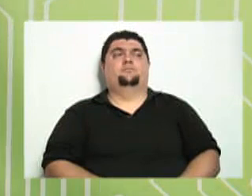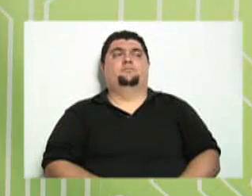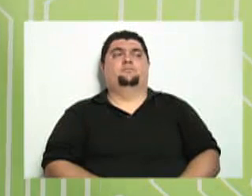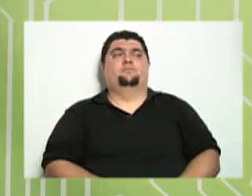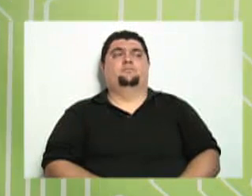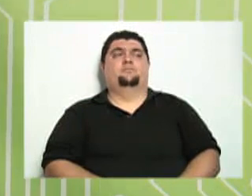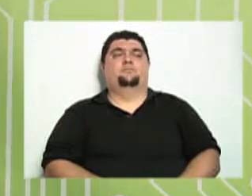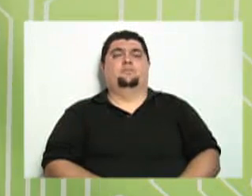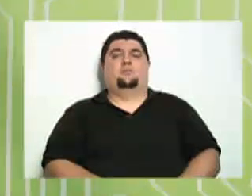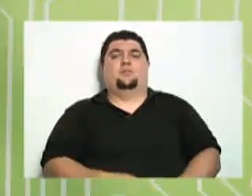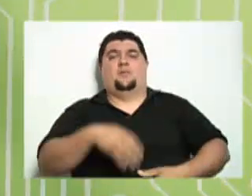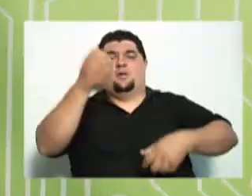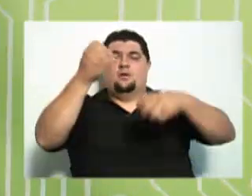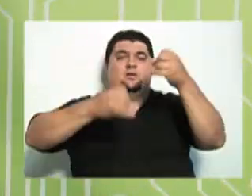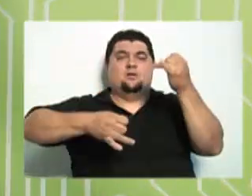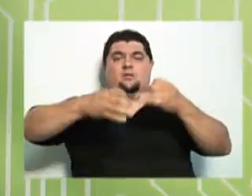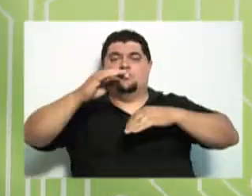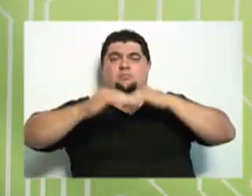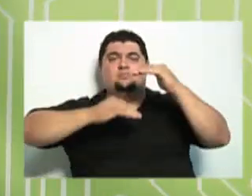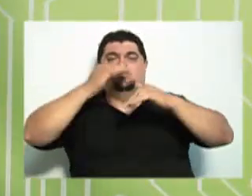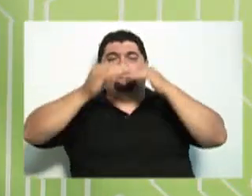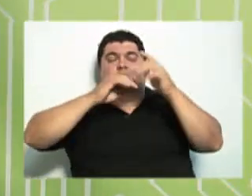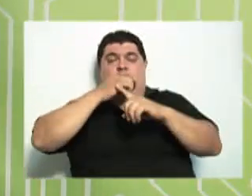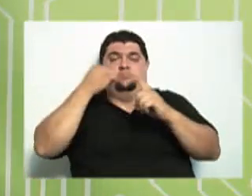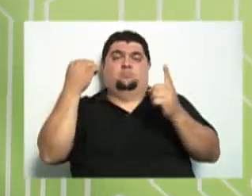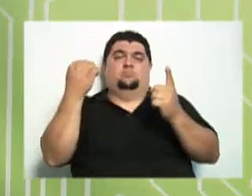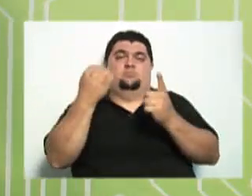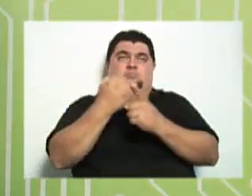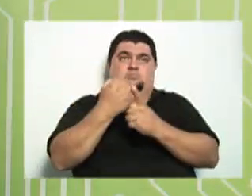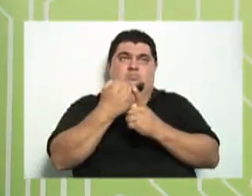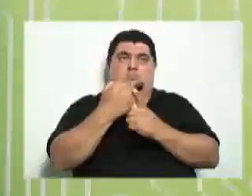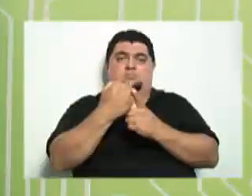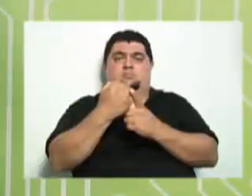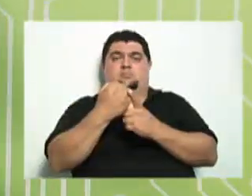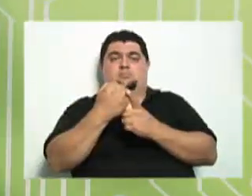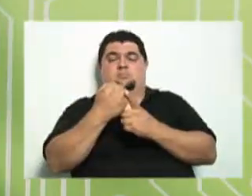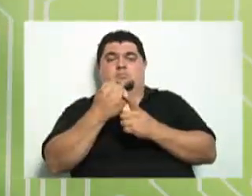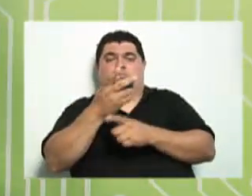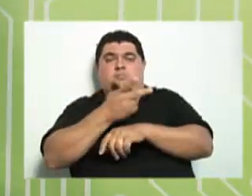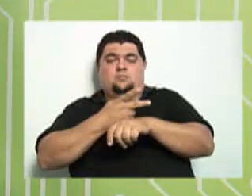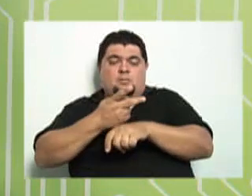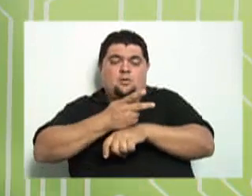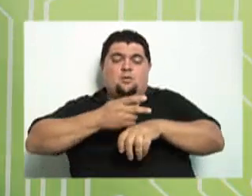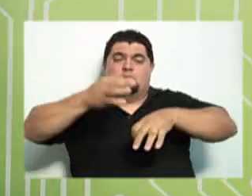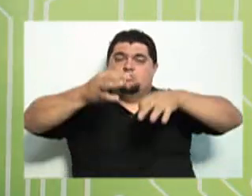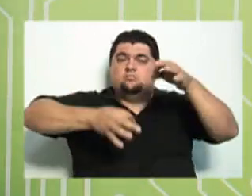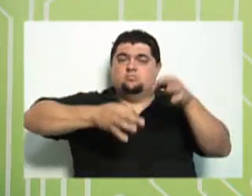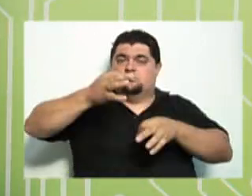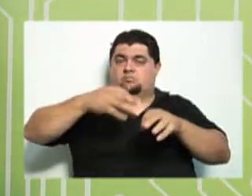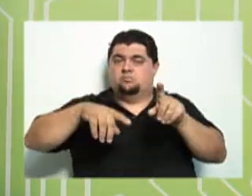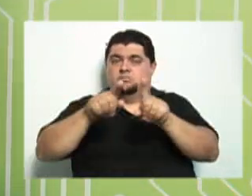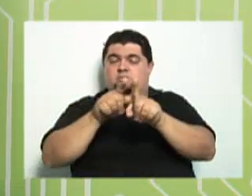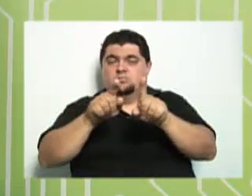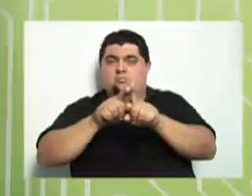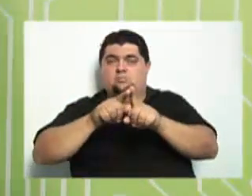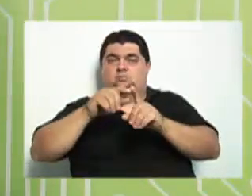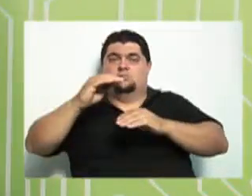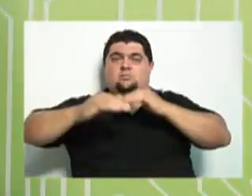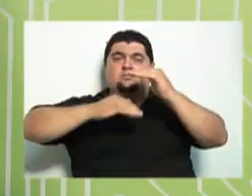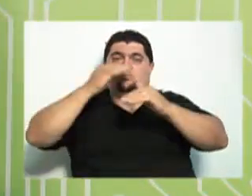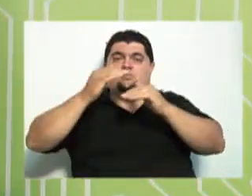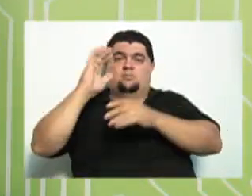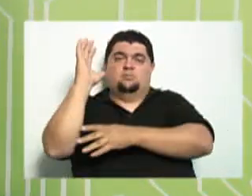Bom, falamos um pouco sobre o desenvolvimento social, essa questão da busca da justiça social, falamos um pouco do desenvolvimento